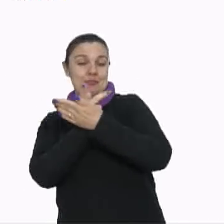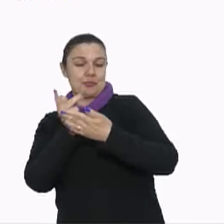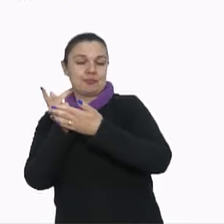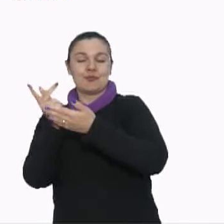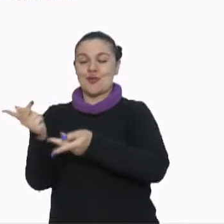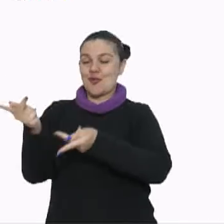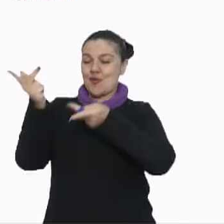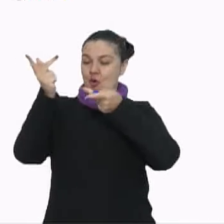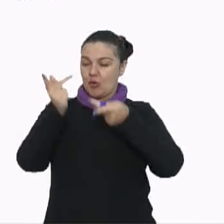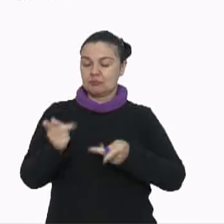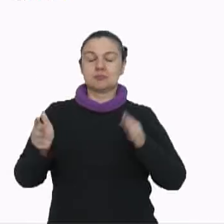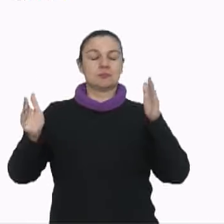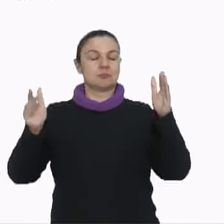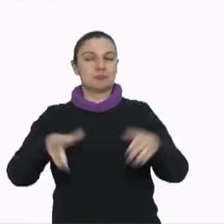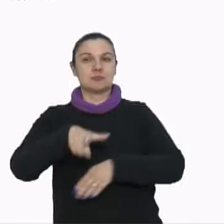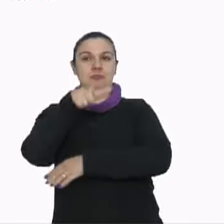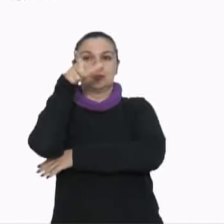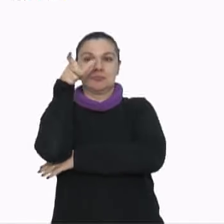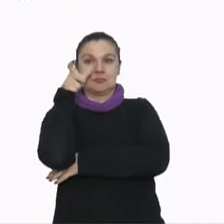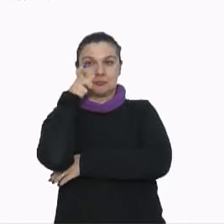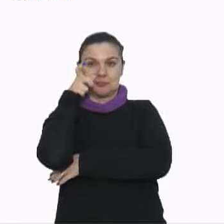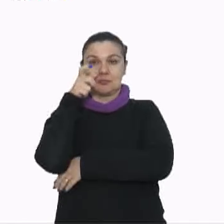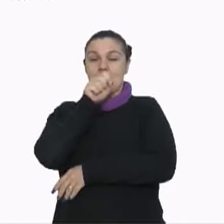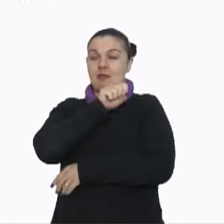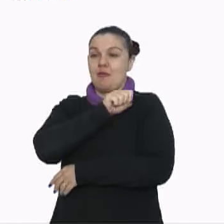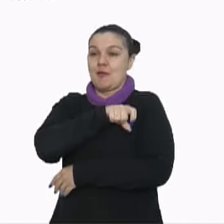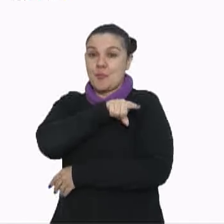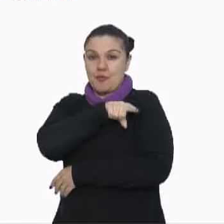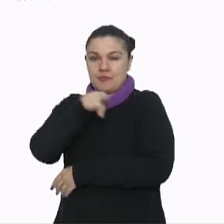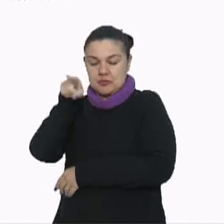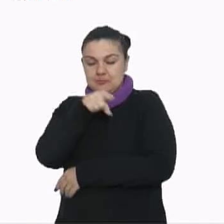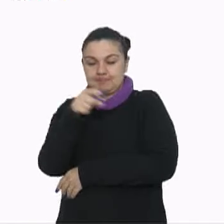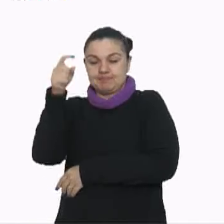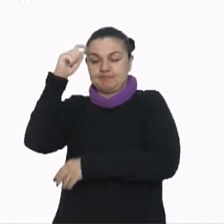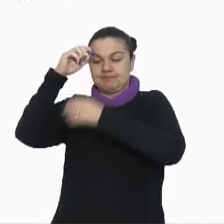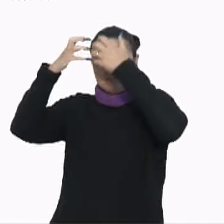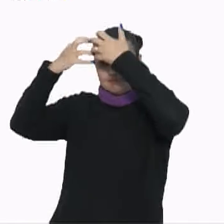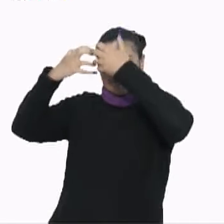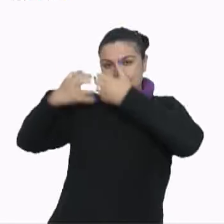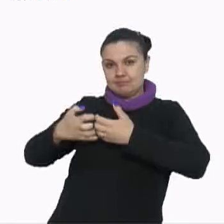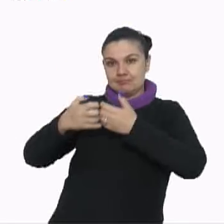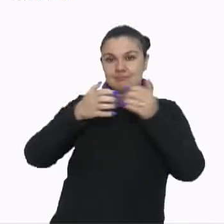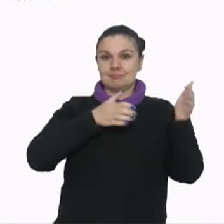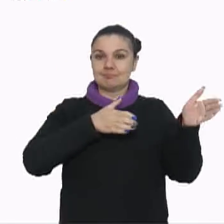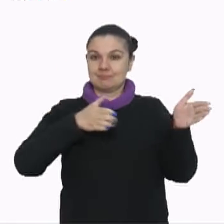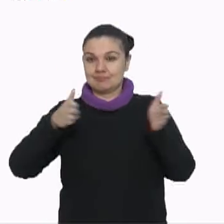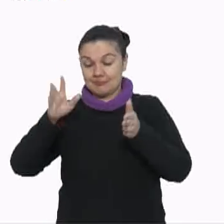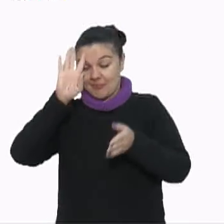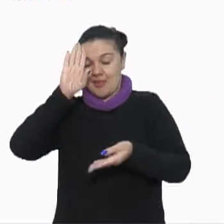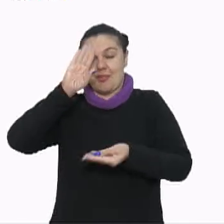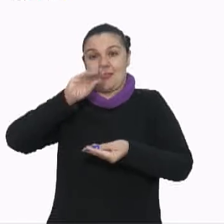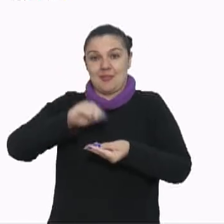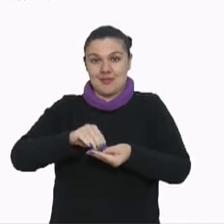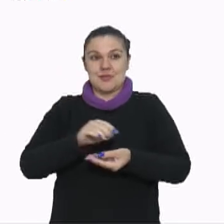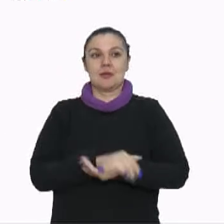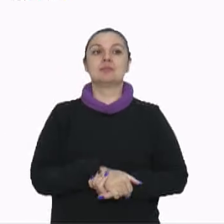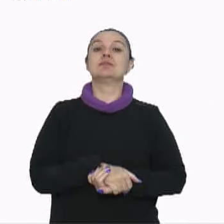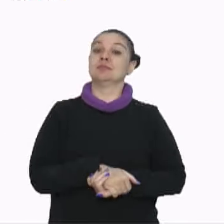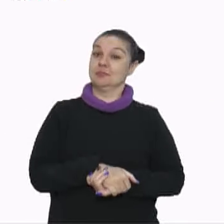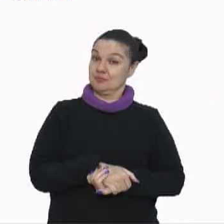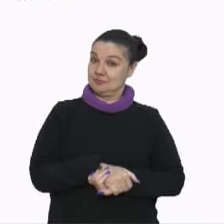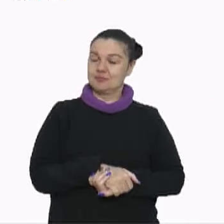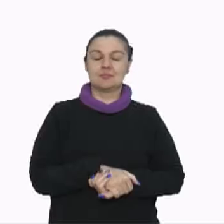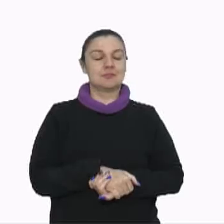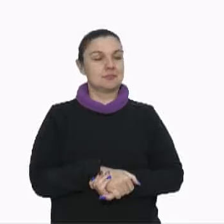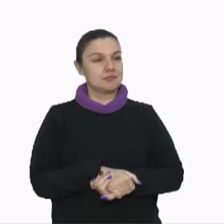tempo grande de observação e provoca você a criar a sua própria interpretação. Legal?